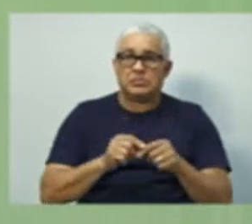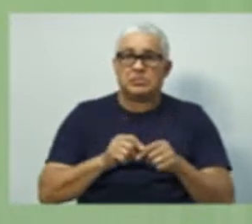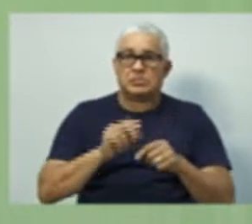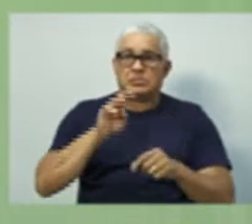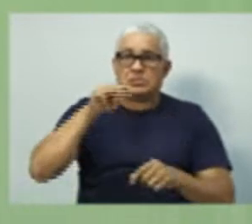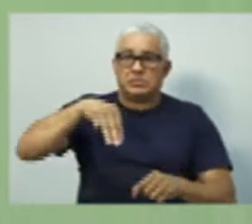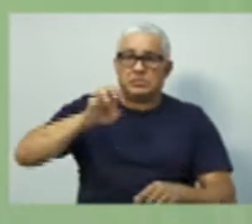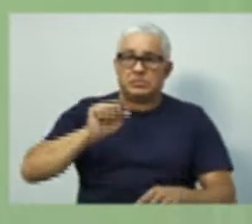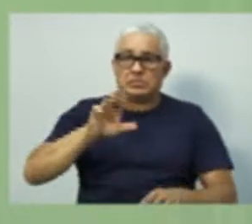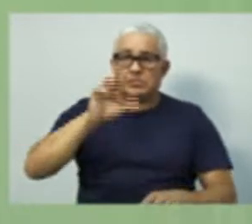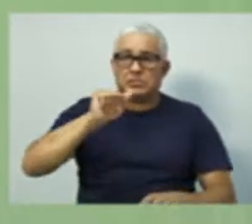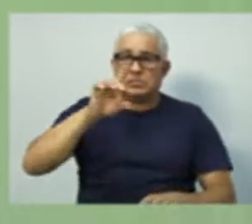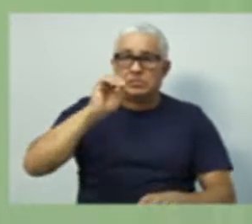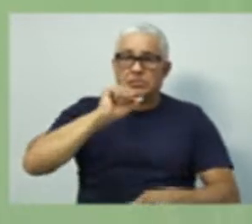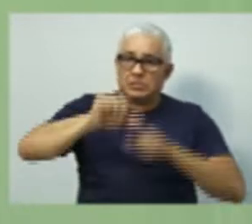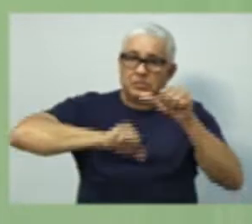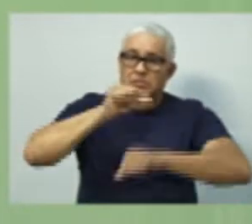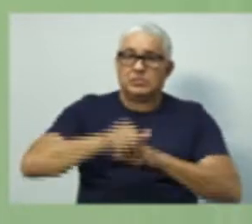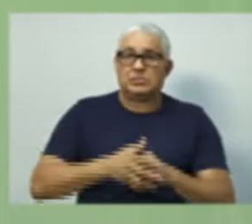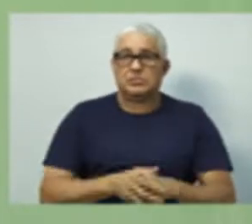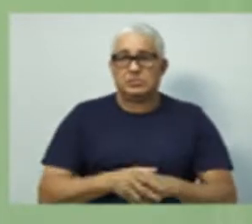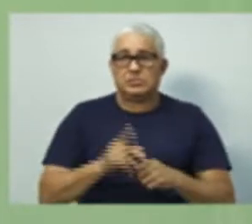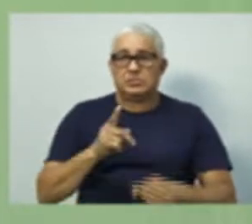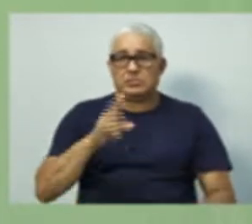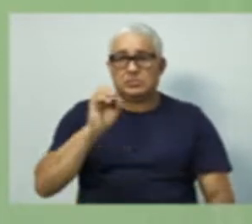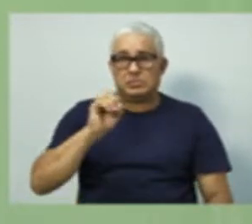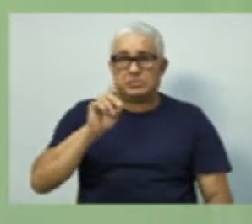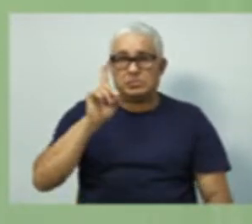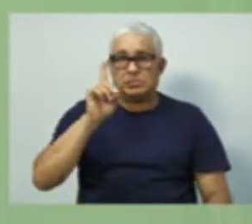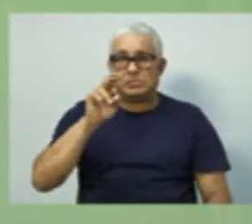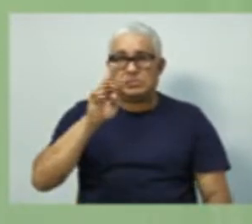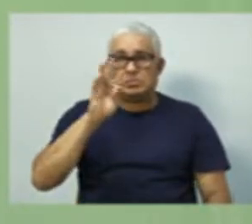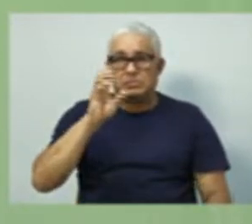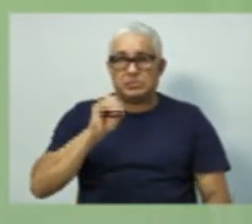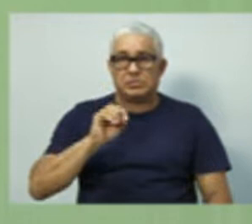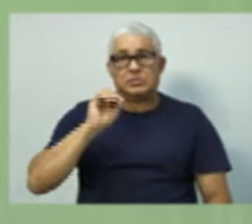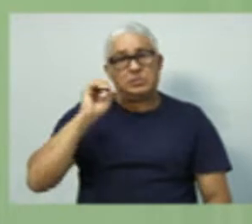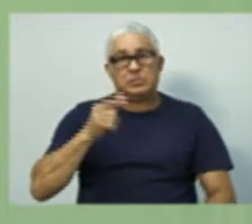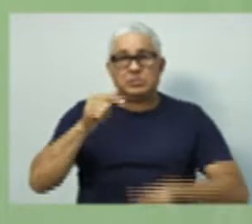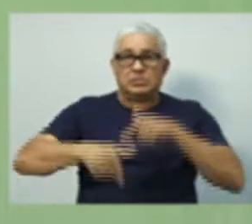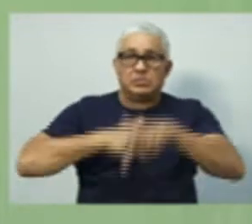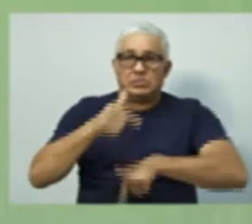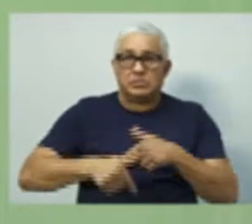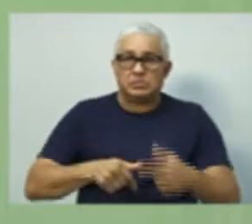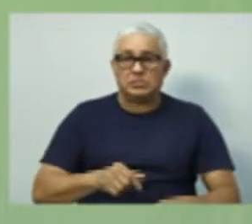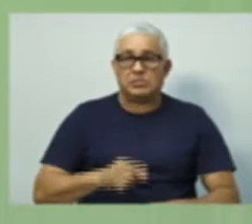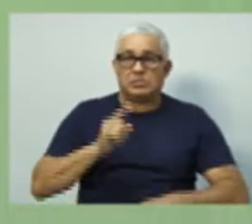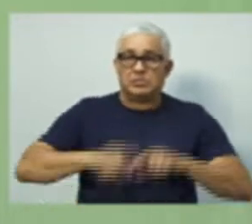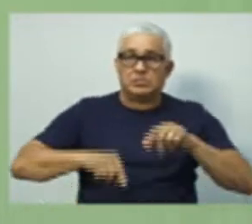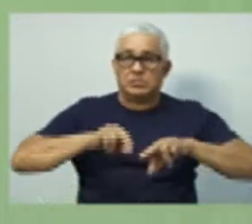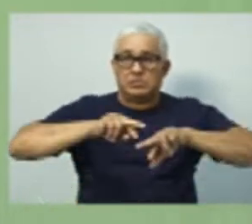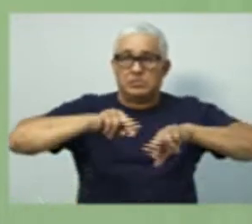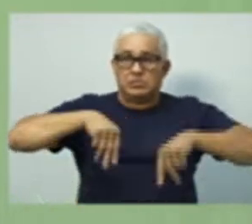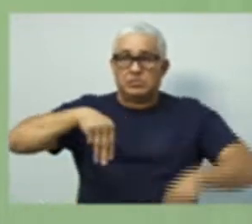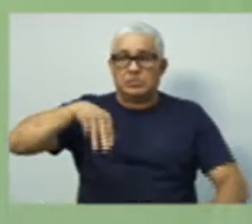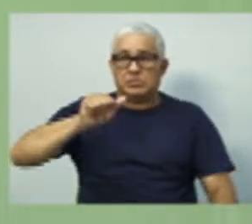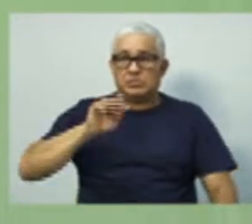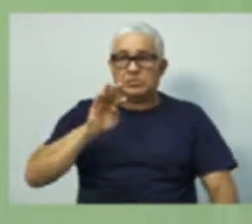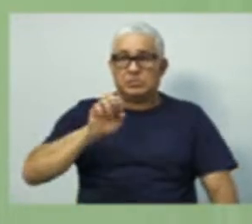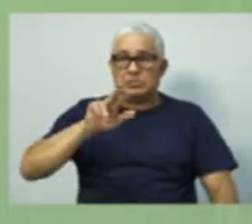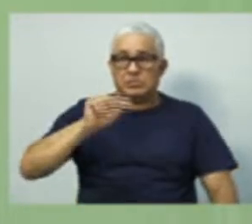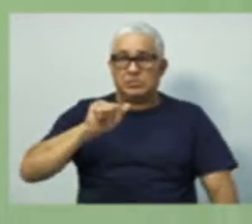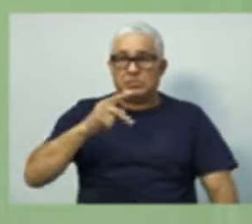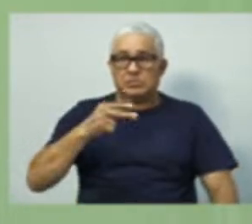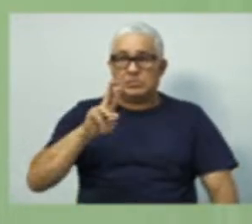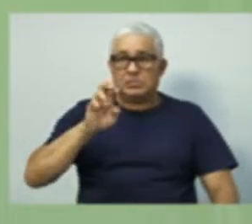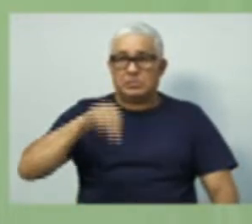Orçamento de vendas. Eu preciso vender meus produtos ou serviços, a empresa não sobrevive. Orçamento de produção. O que eu vou produzir,